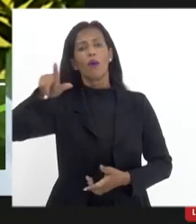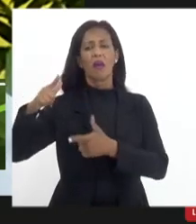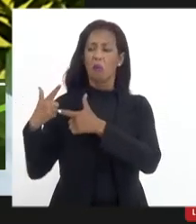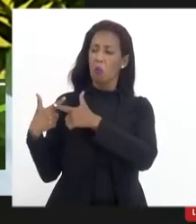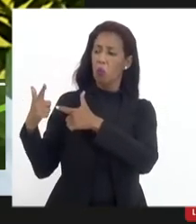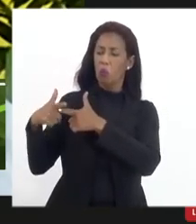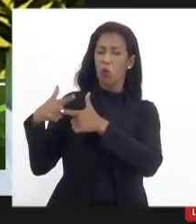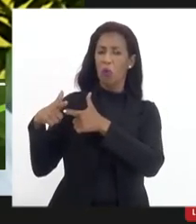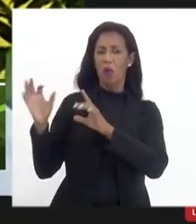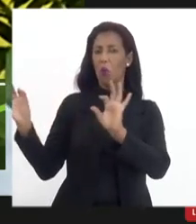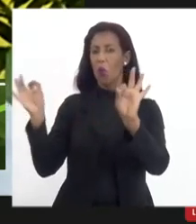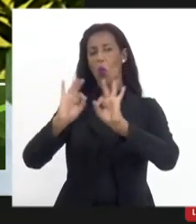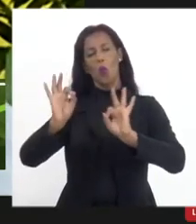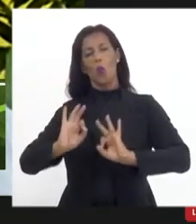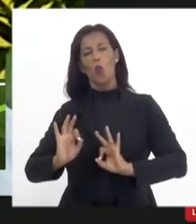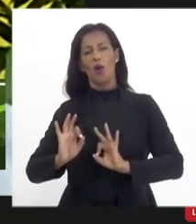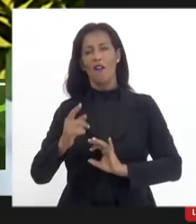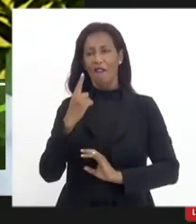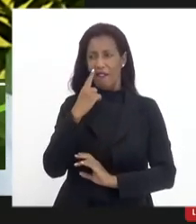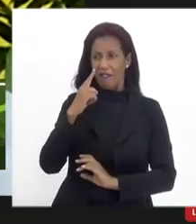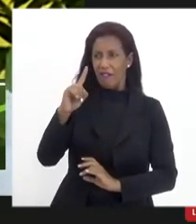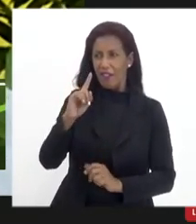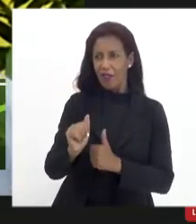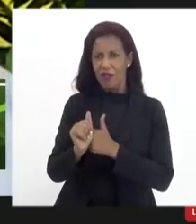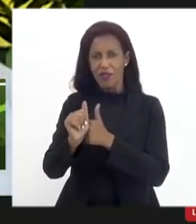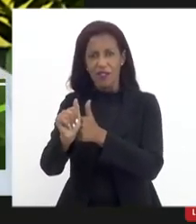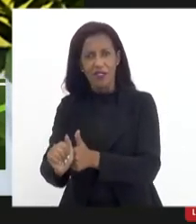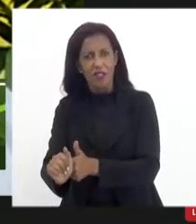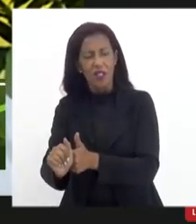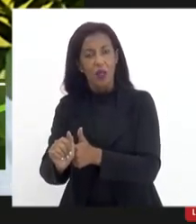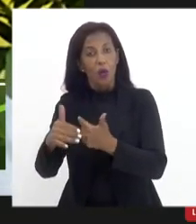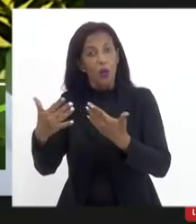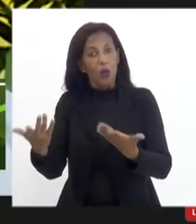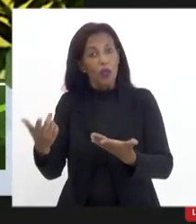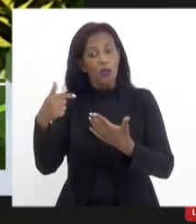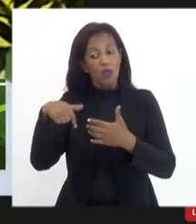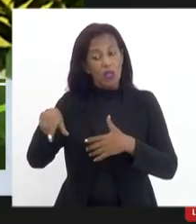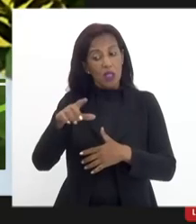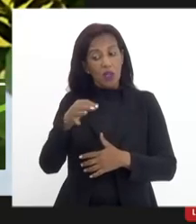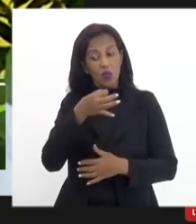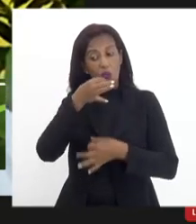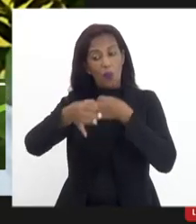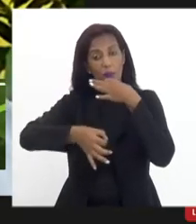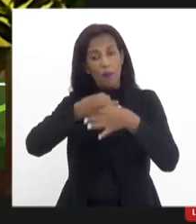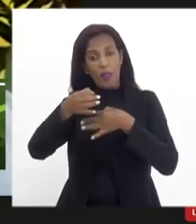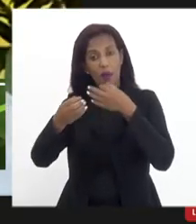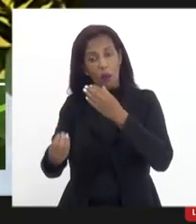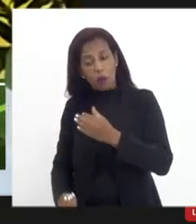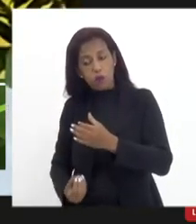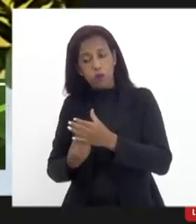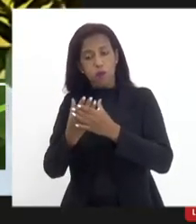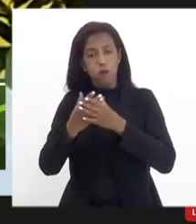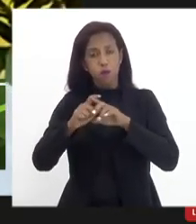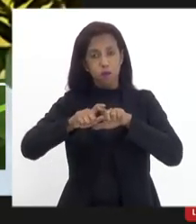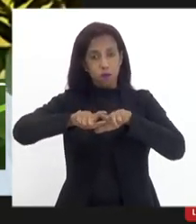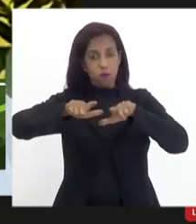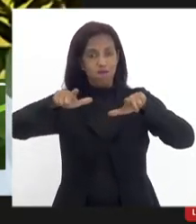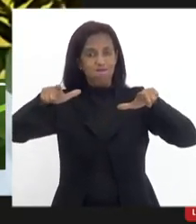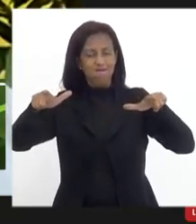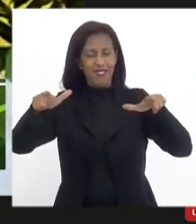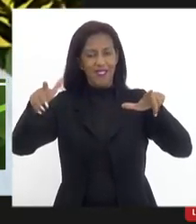um parlamentar ouvir um segmento, contanto que a partir desse segmento seja criado um ampliado canal de